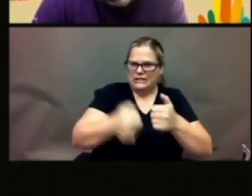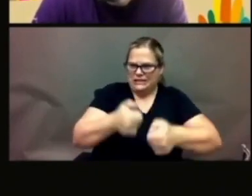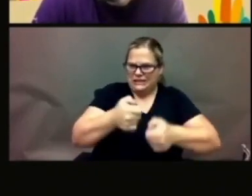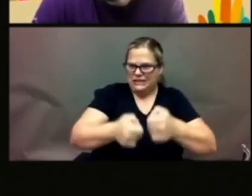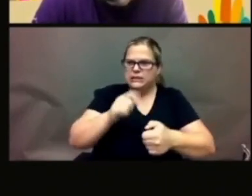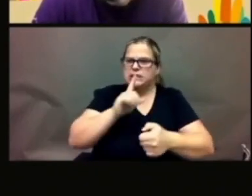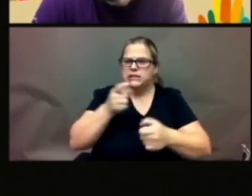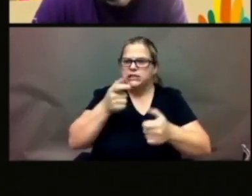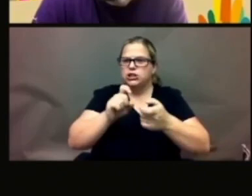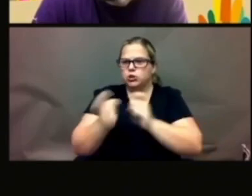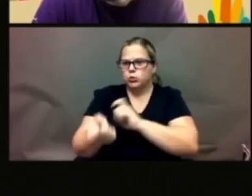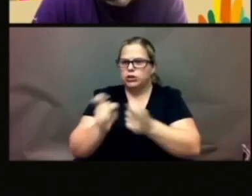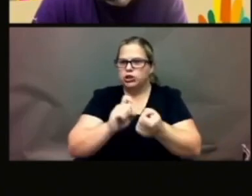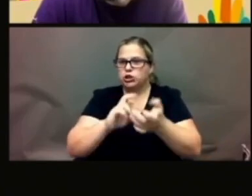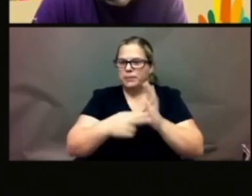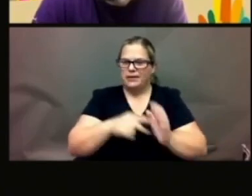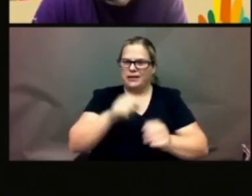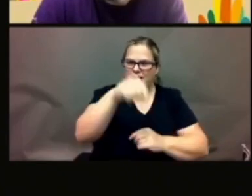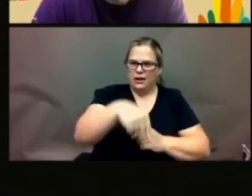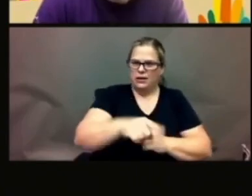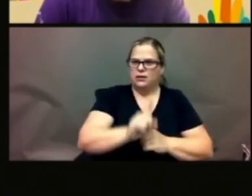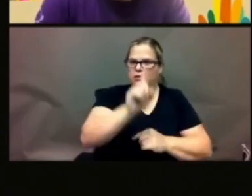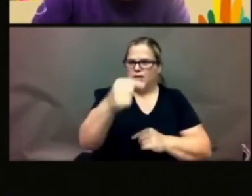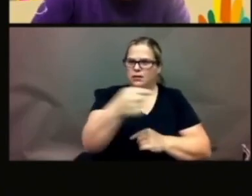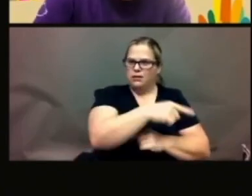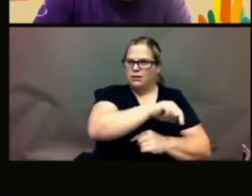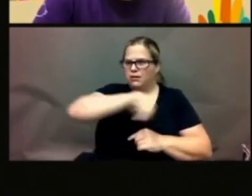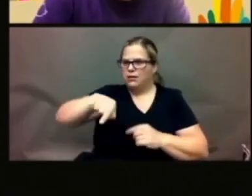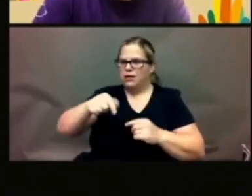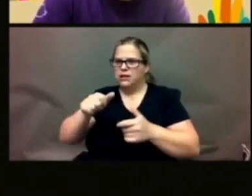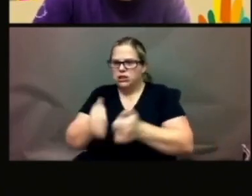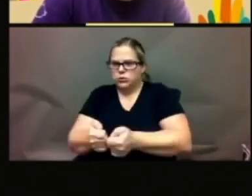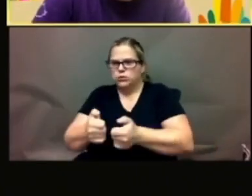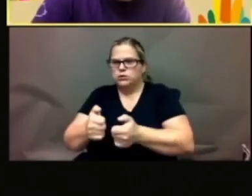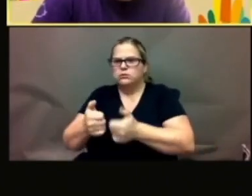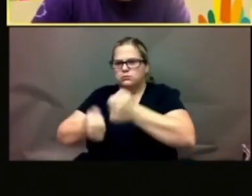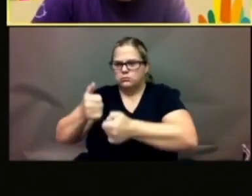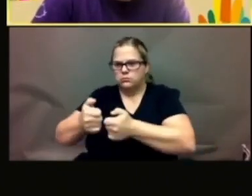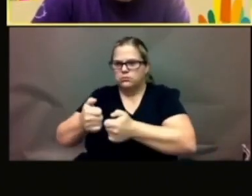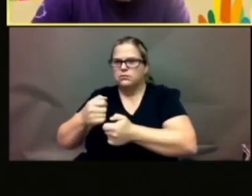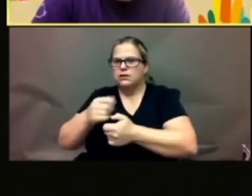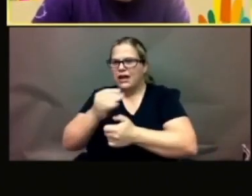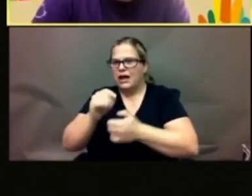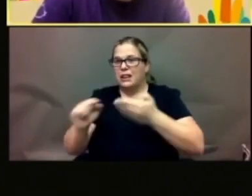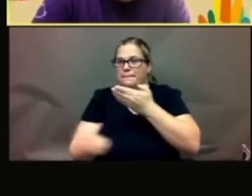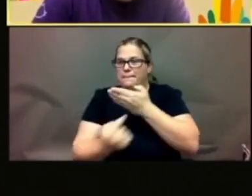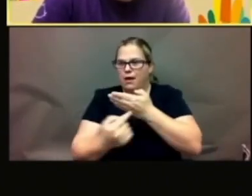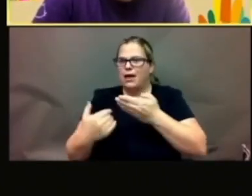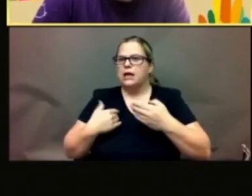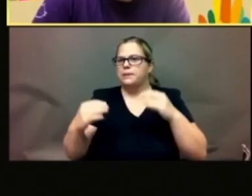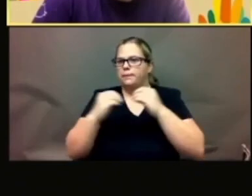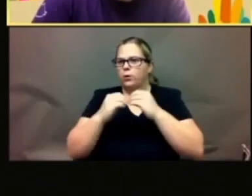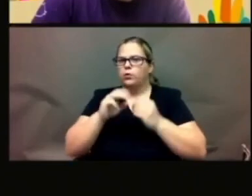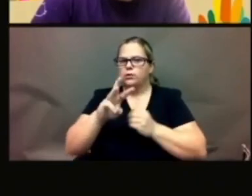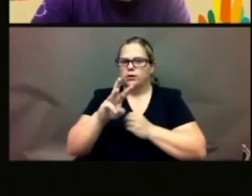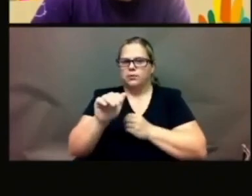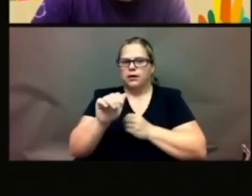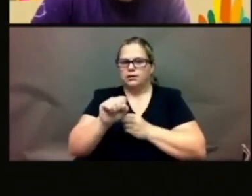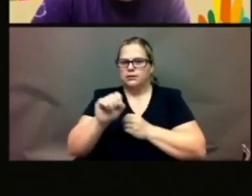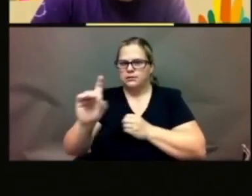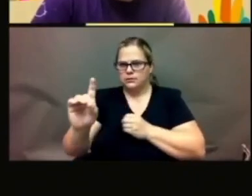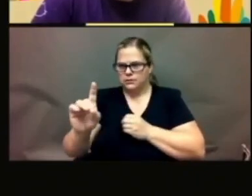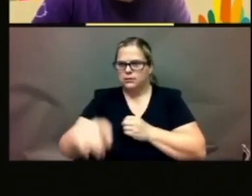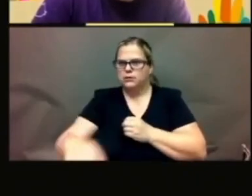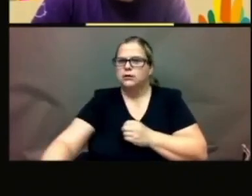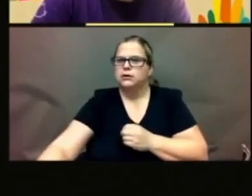nós temos as teclas aqui de para cima, para baixo, da esquerda, para play e para parar. Nós temos aqui algumas